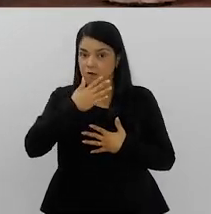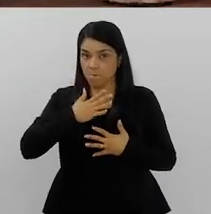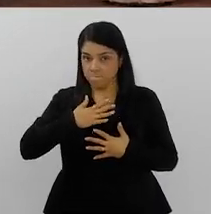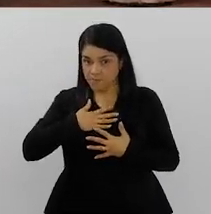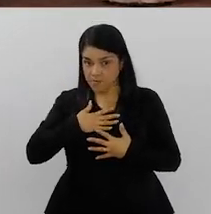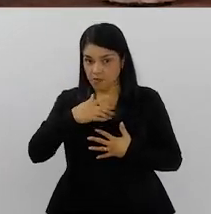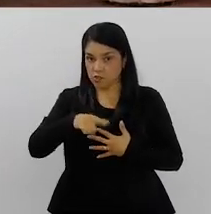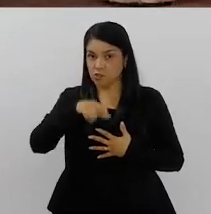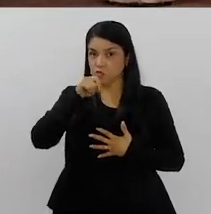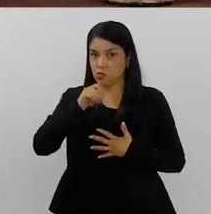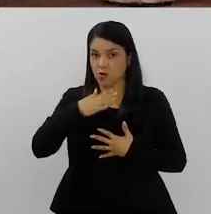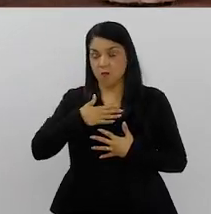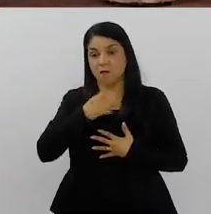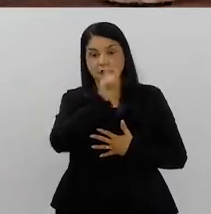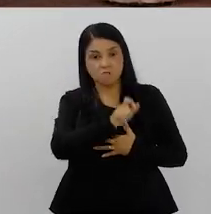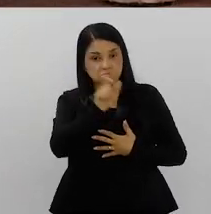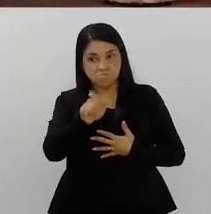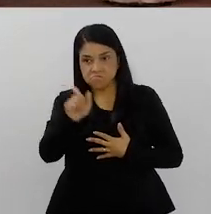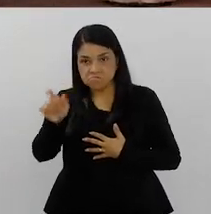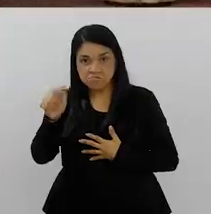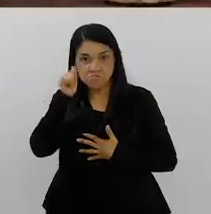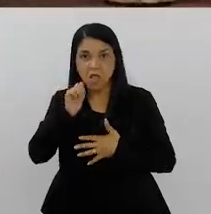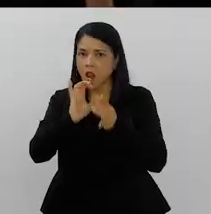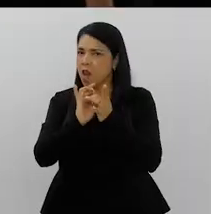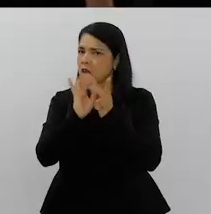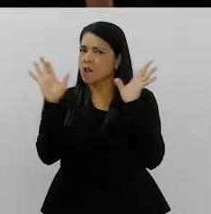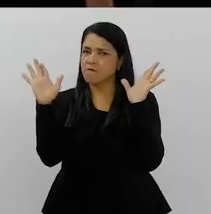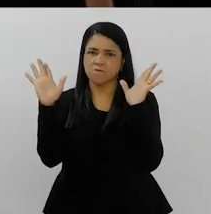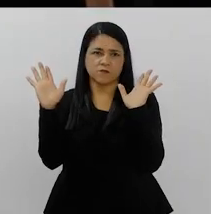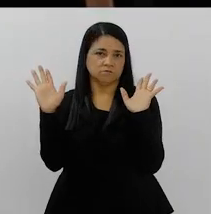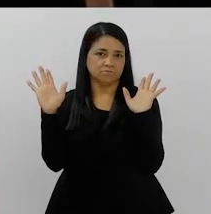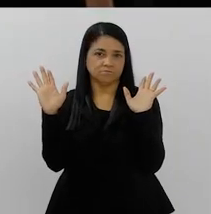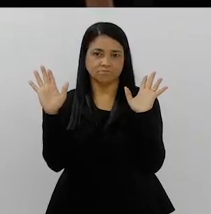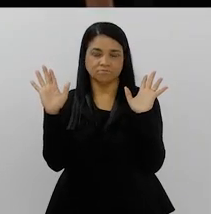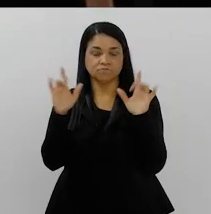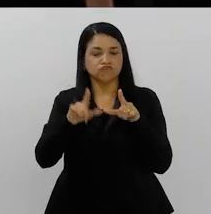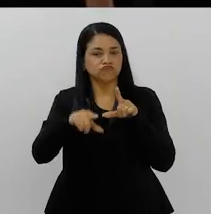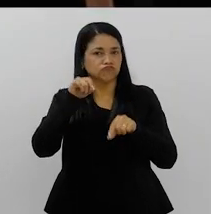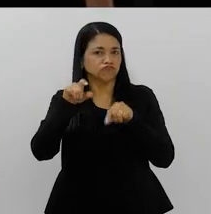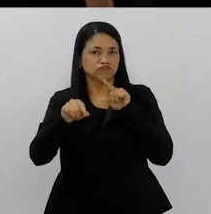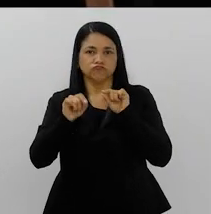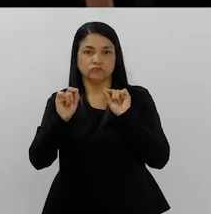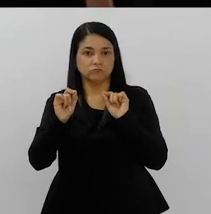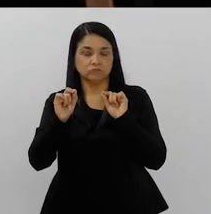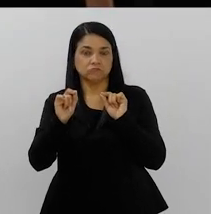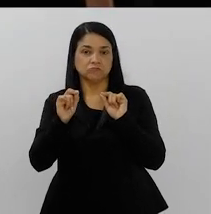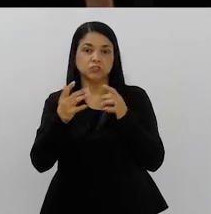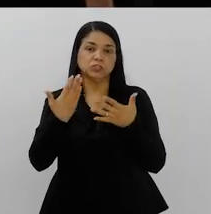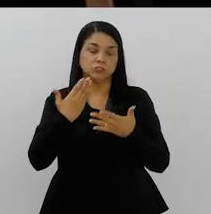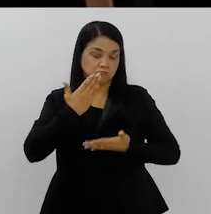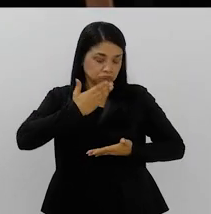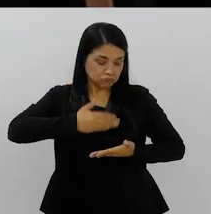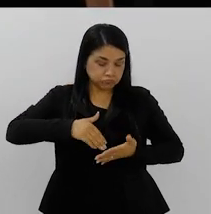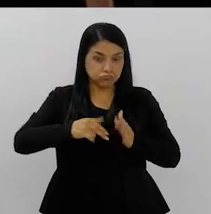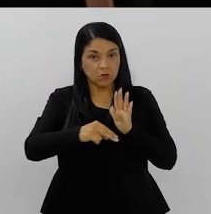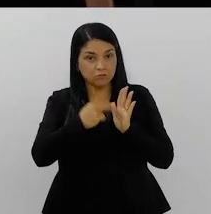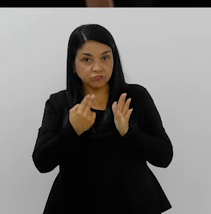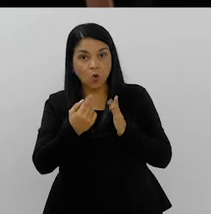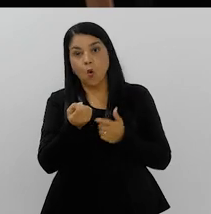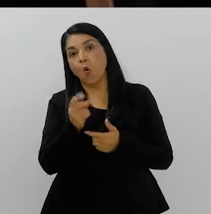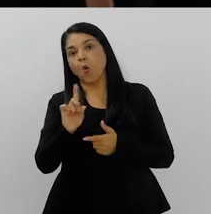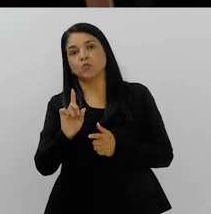reconstrução mas também é uma opção de deixar as outras a v sim mas que elas se sintam à vontade de Reconstruir ou não